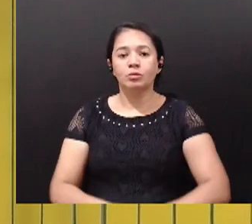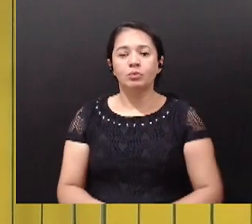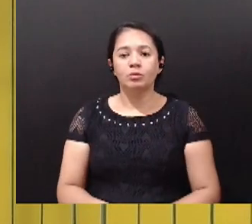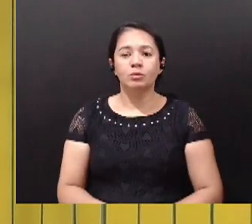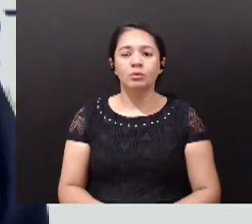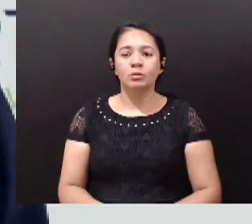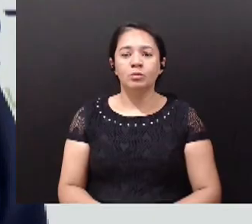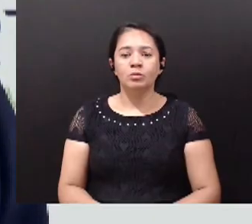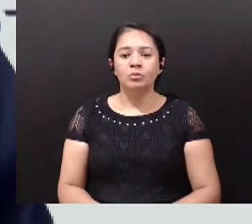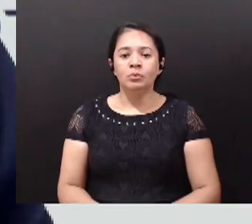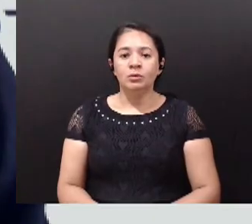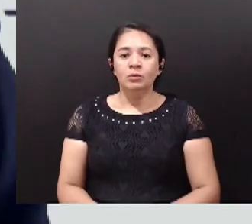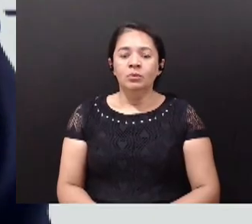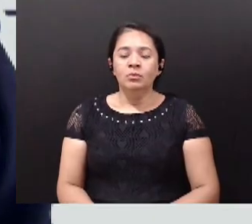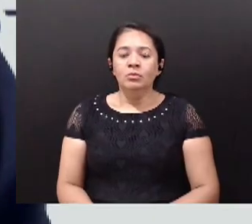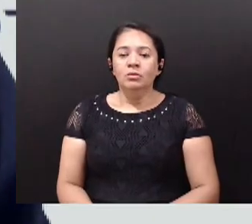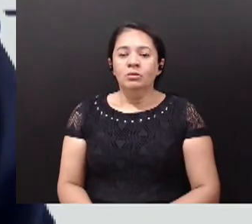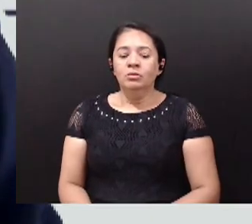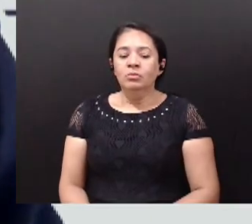Então,